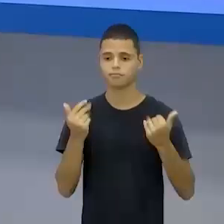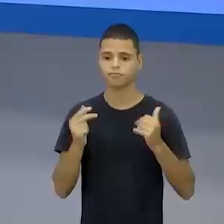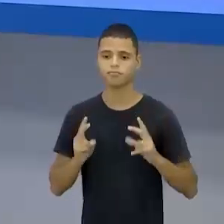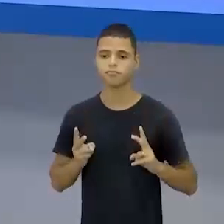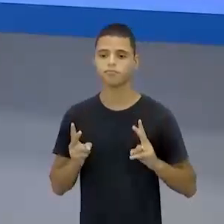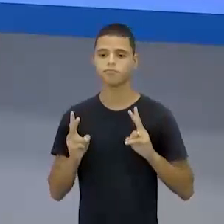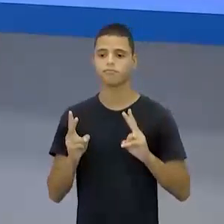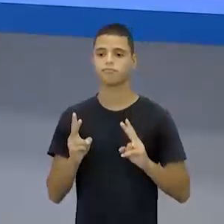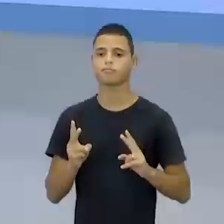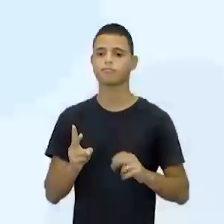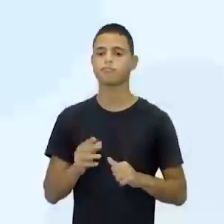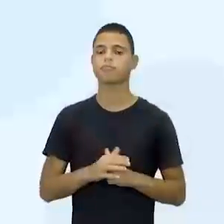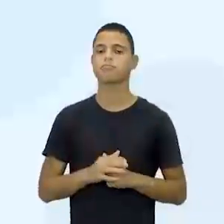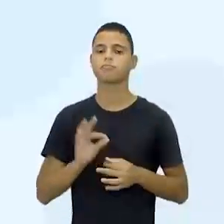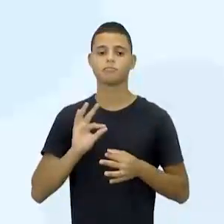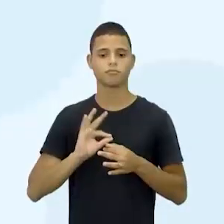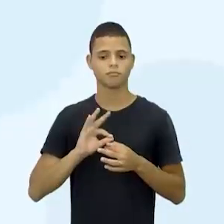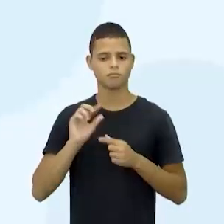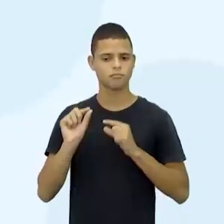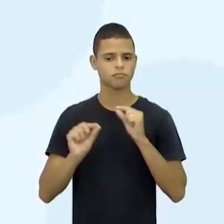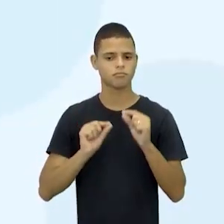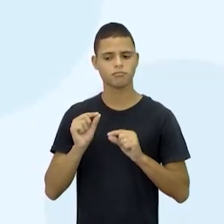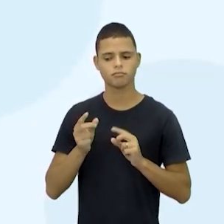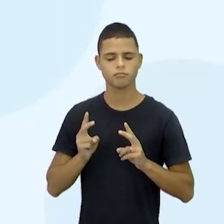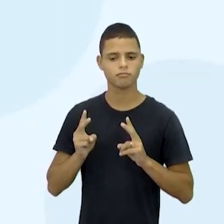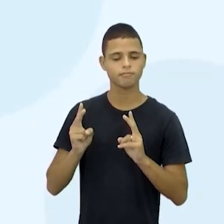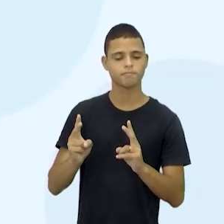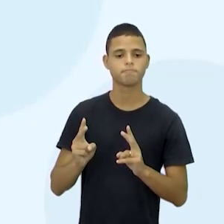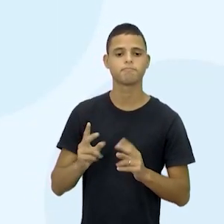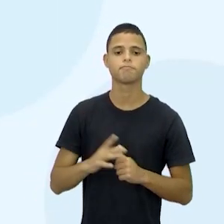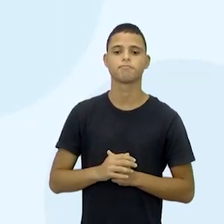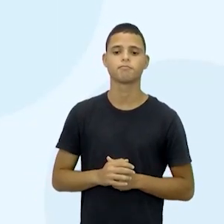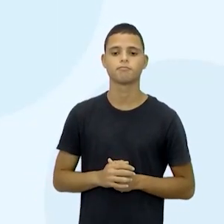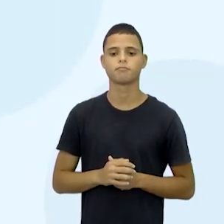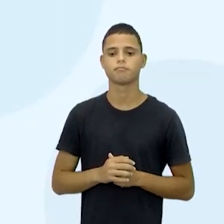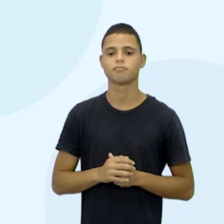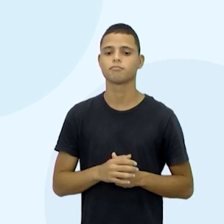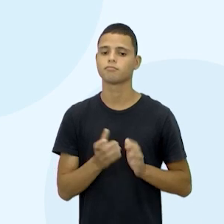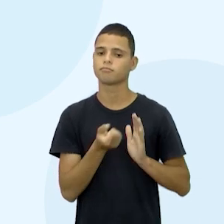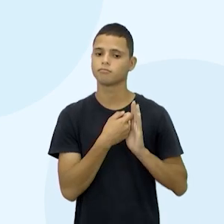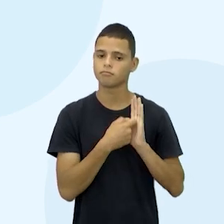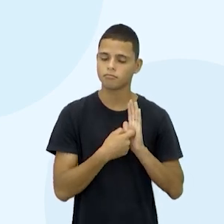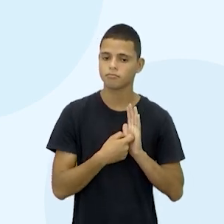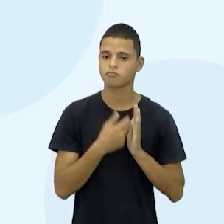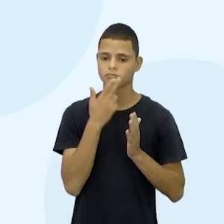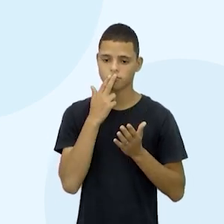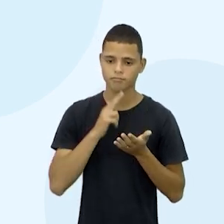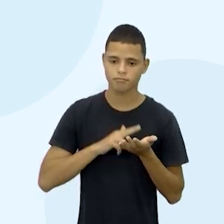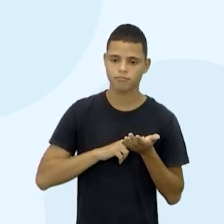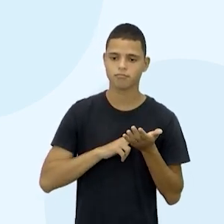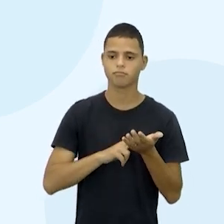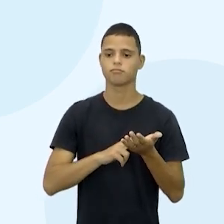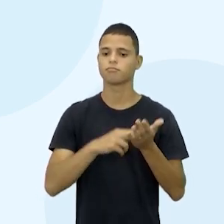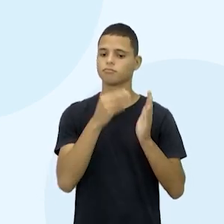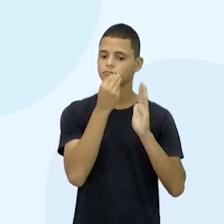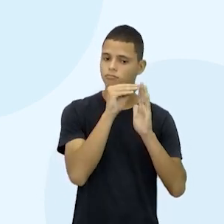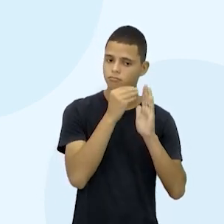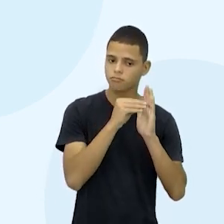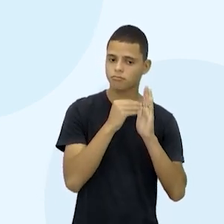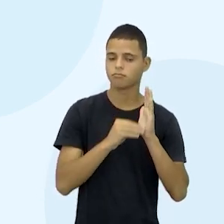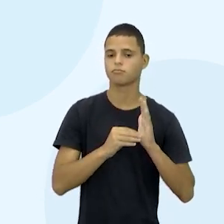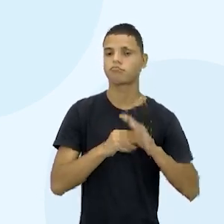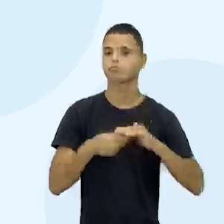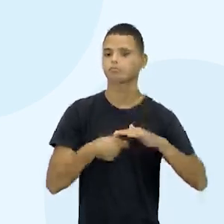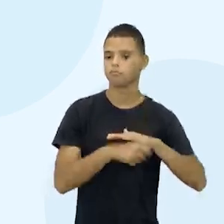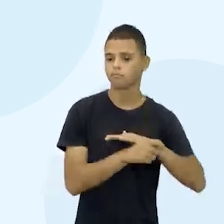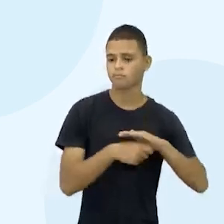continuar. O que ele vai fazer então? Para continuar. Vai e voltar aí, para a carta, ele né? Ele vai escrever a carta acrescentando o investimento financeiro